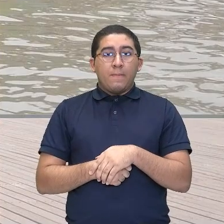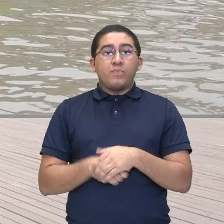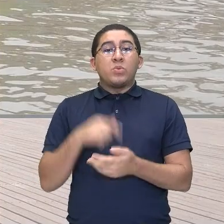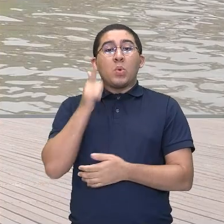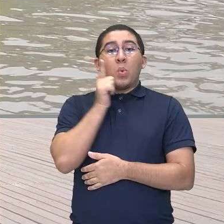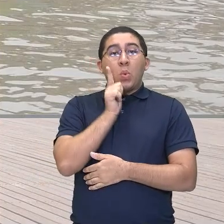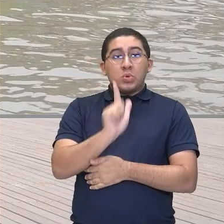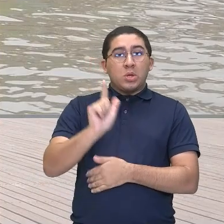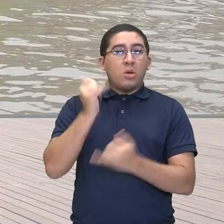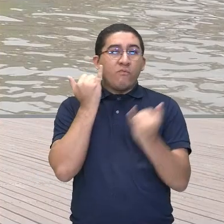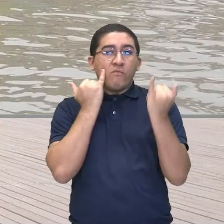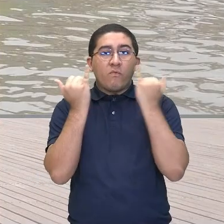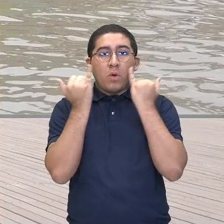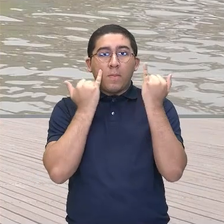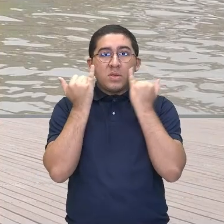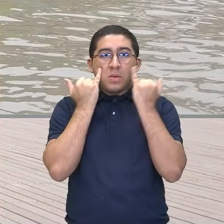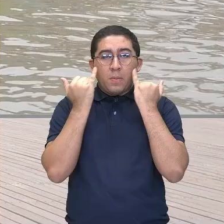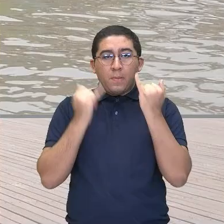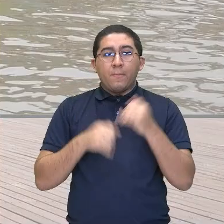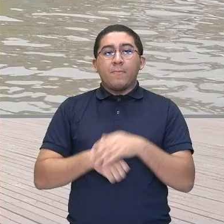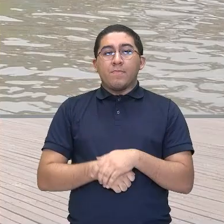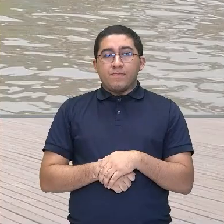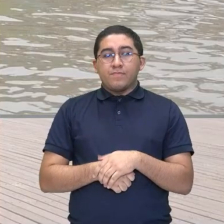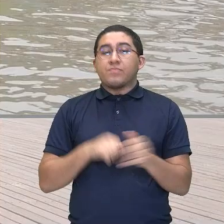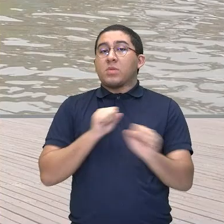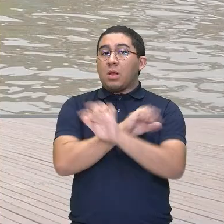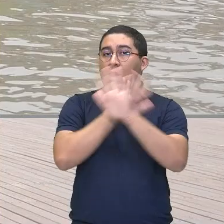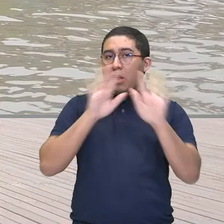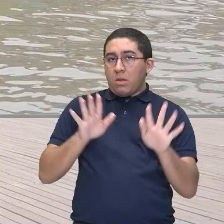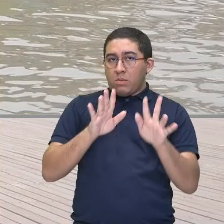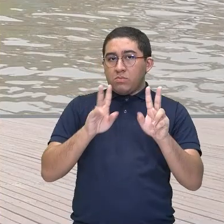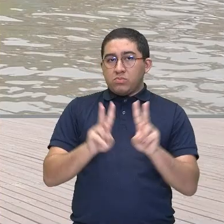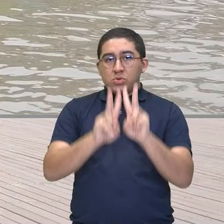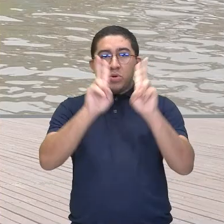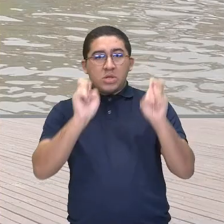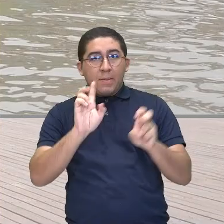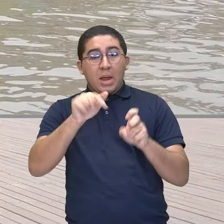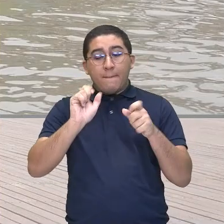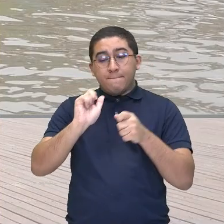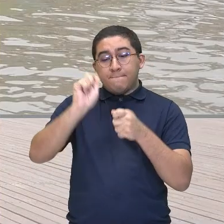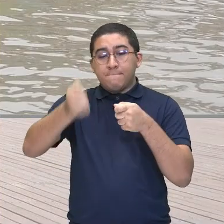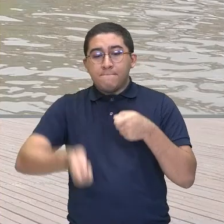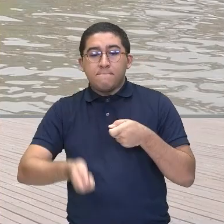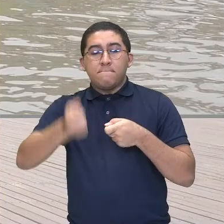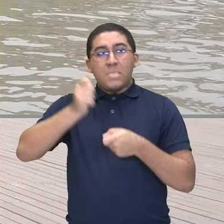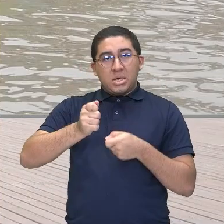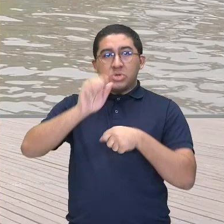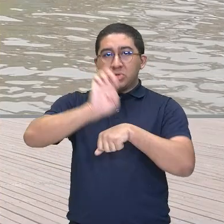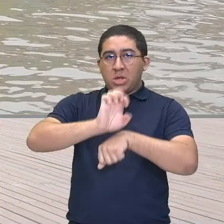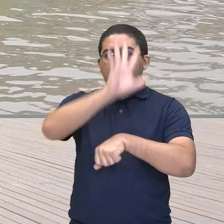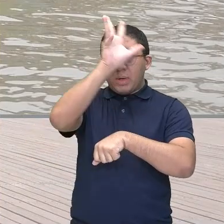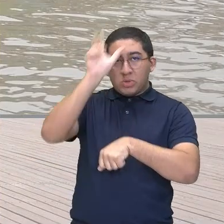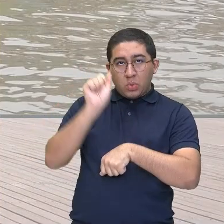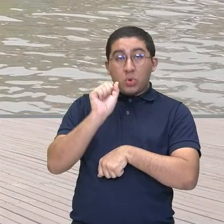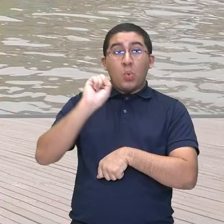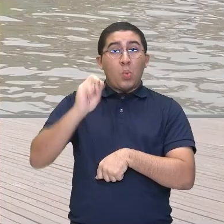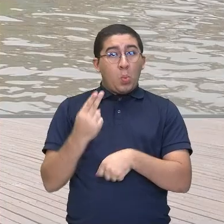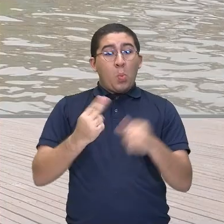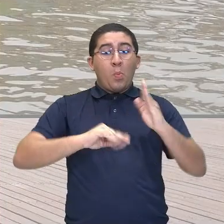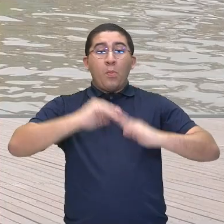obter informação, né? E é claro, como o tema foi a pesca no Amazonas, ou o pescador